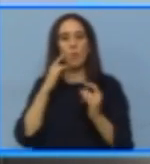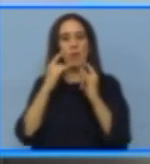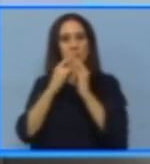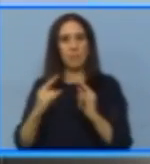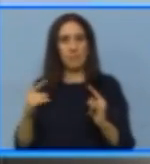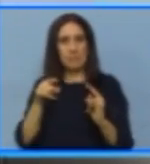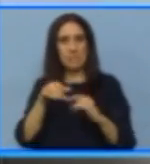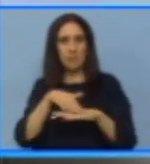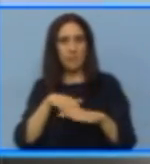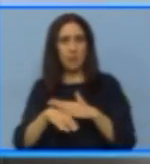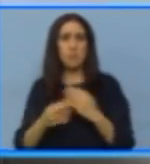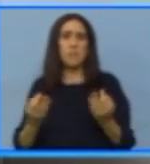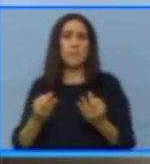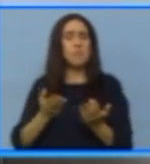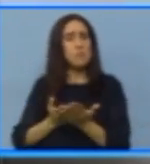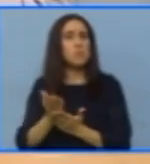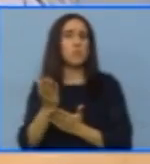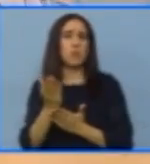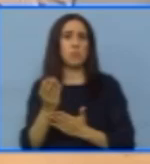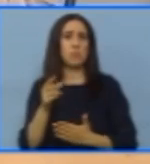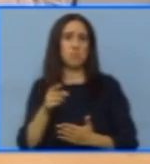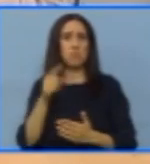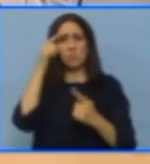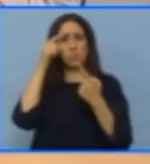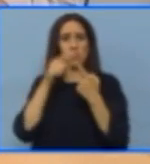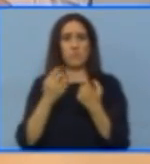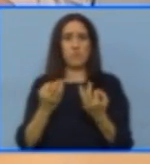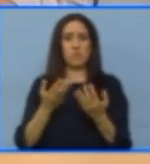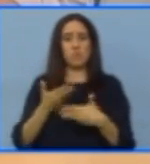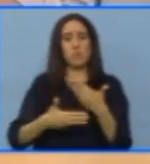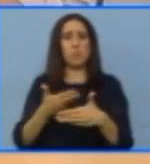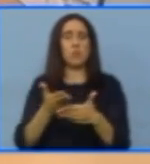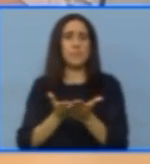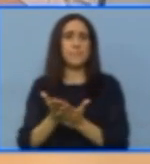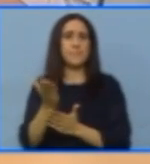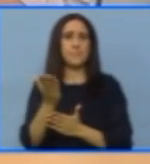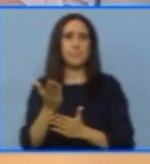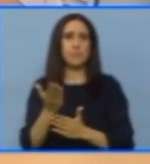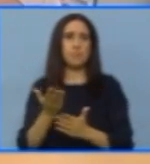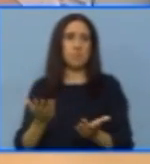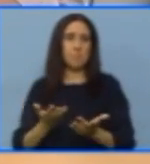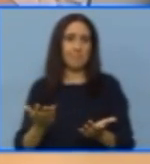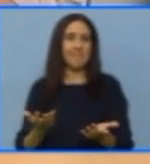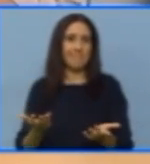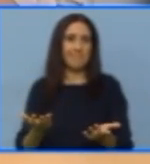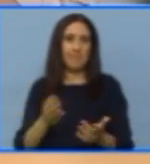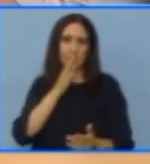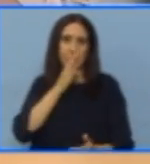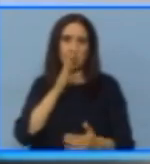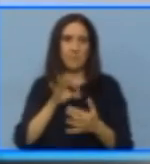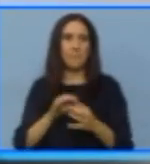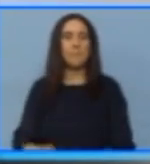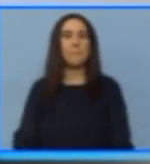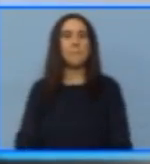acampamento e, obviamente, depois de continuar, que é o tal objetivo de continuar o que é, portanto, a prática. E marca